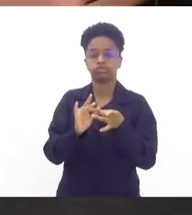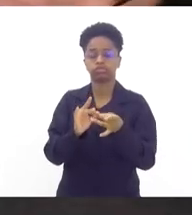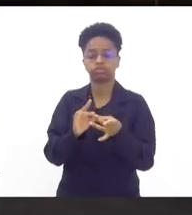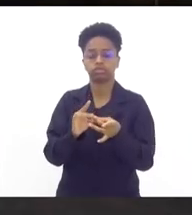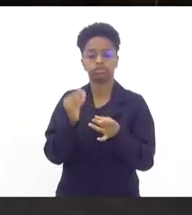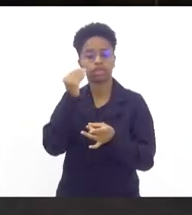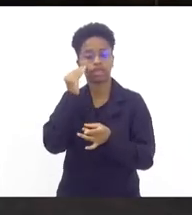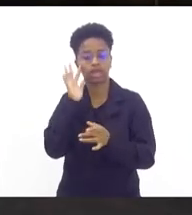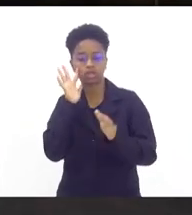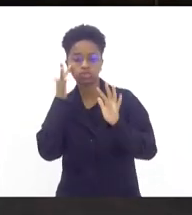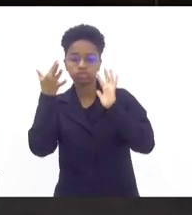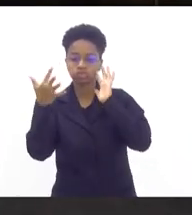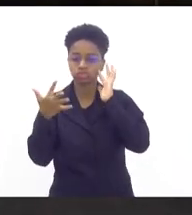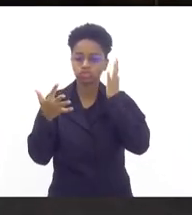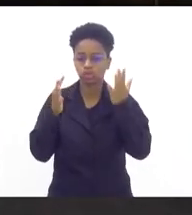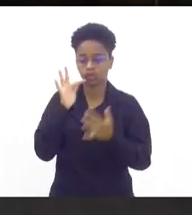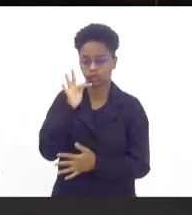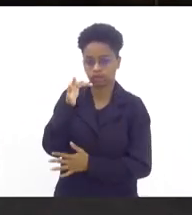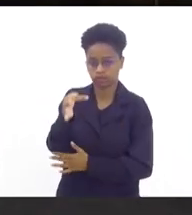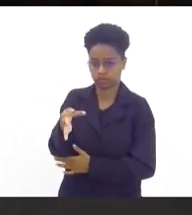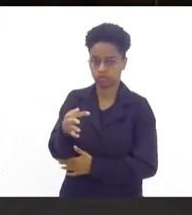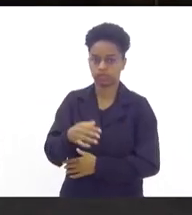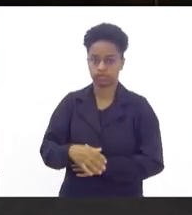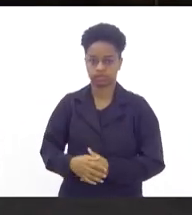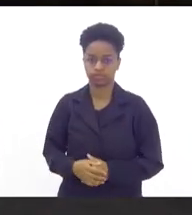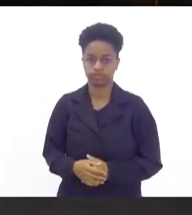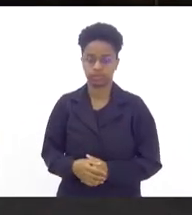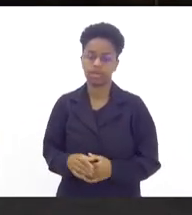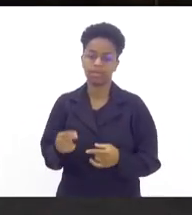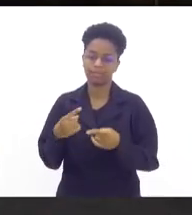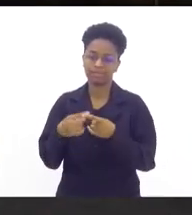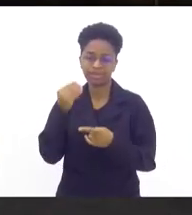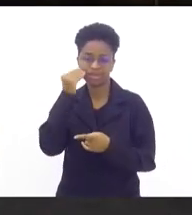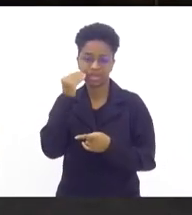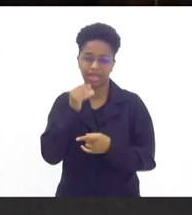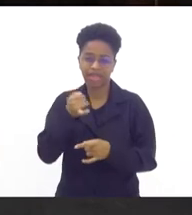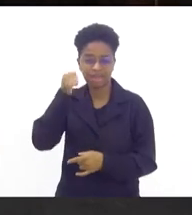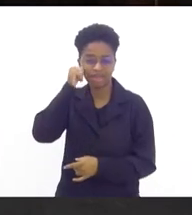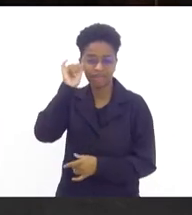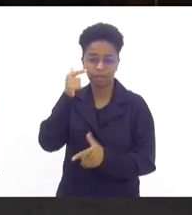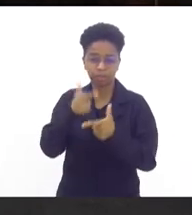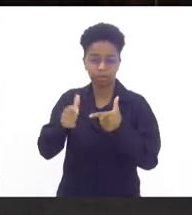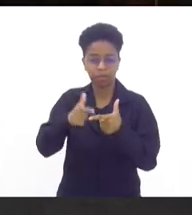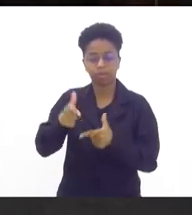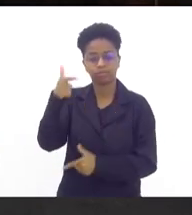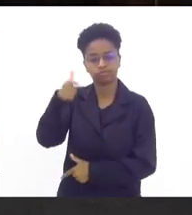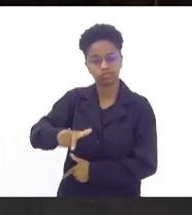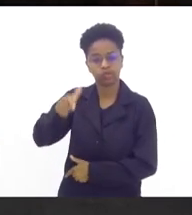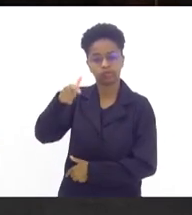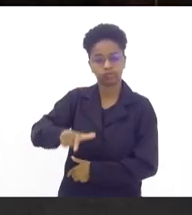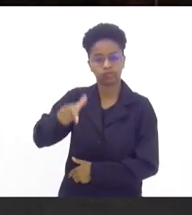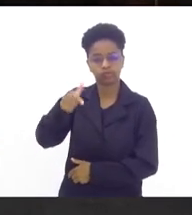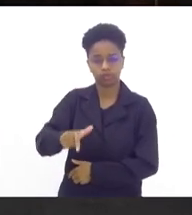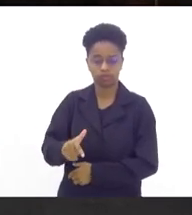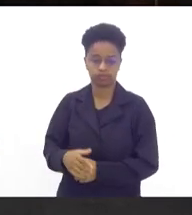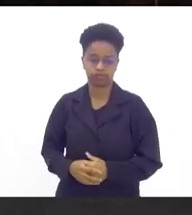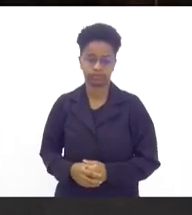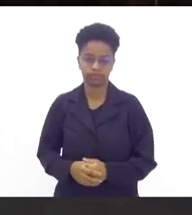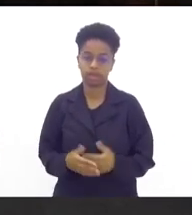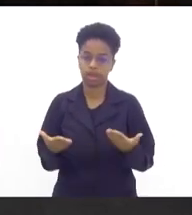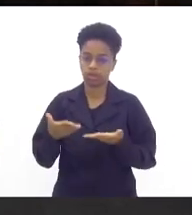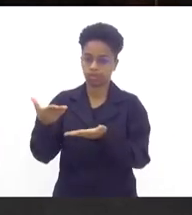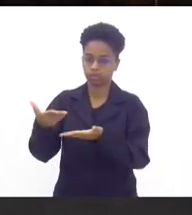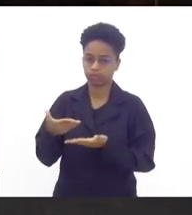soluções futura para não corrermos mais nesses problemas que estamos discutindo com a palavra então